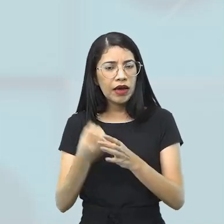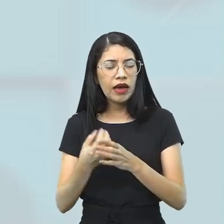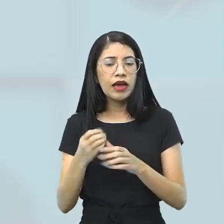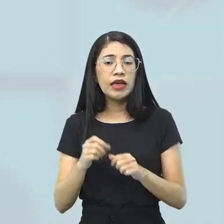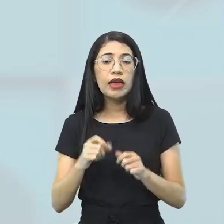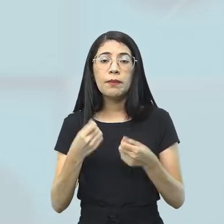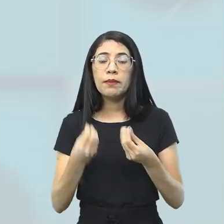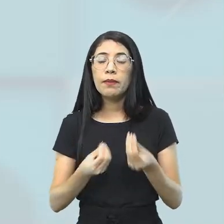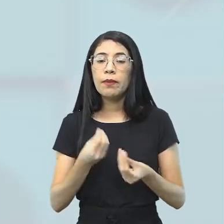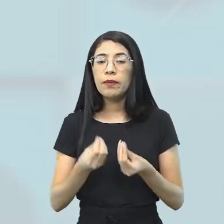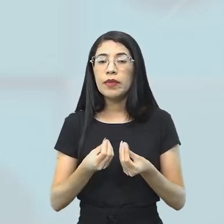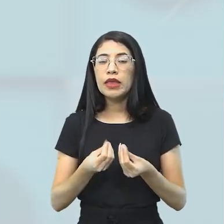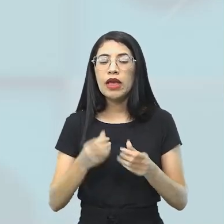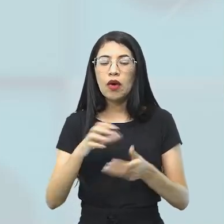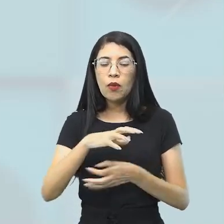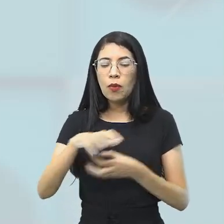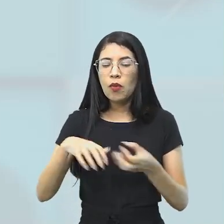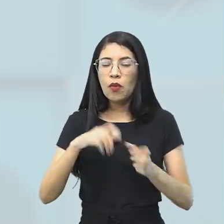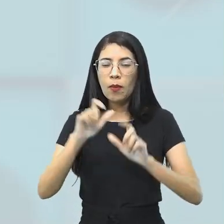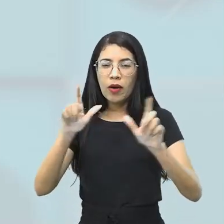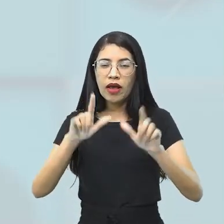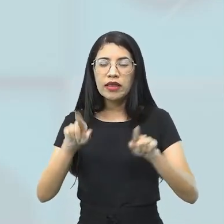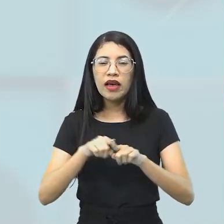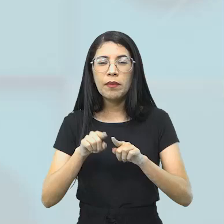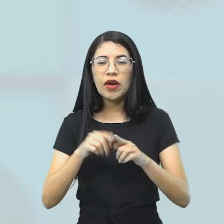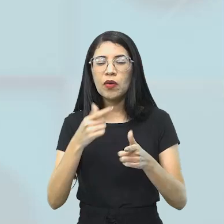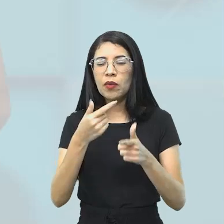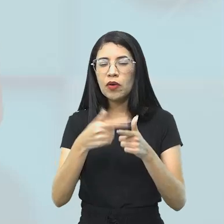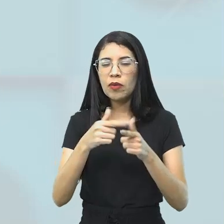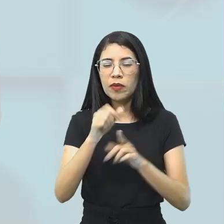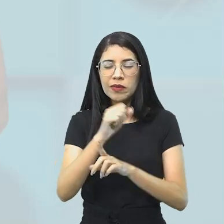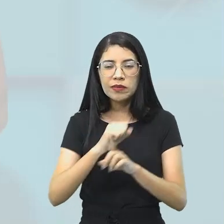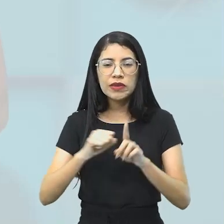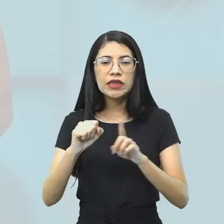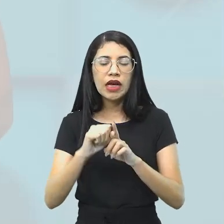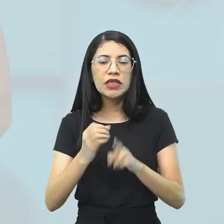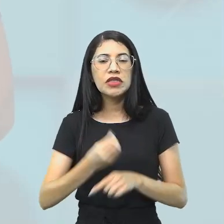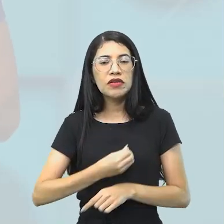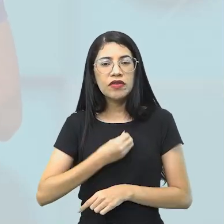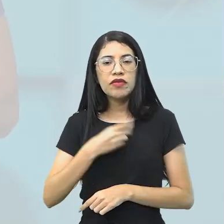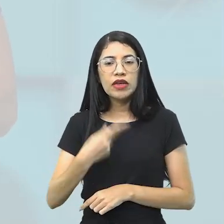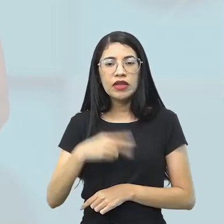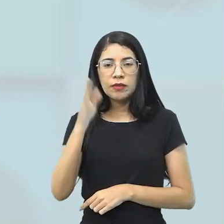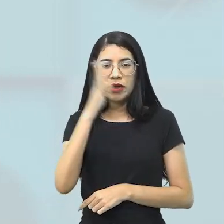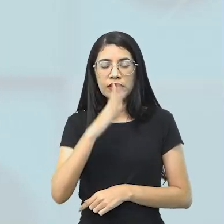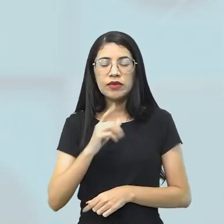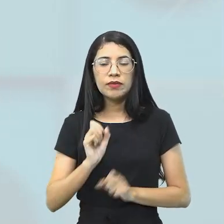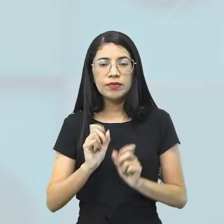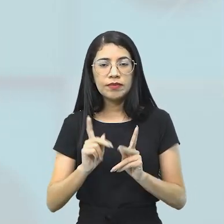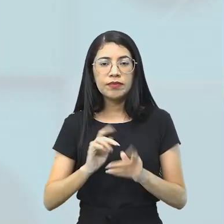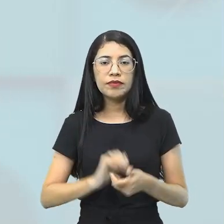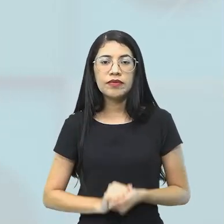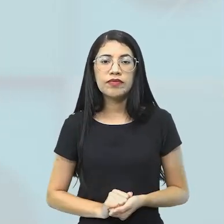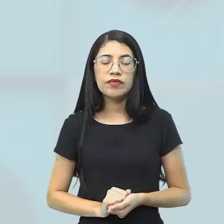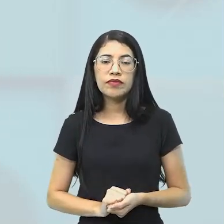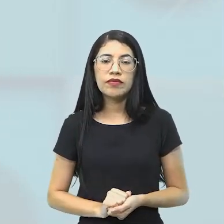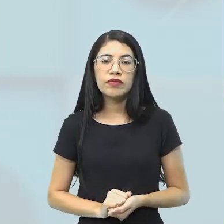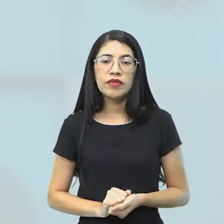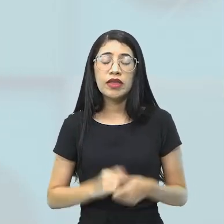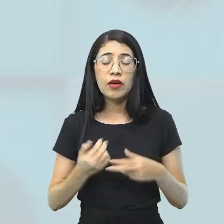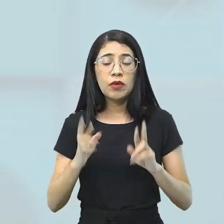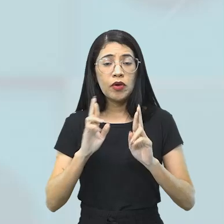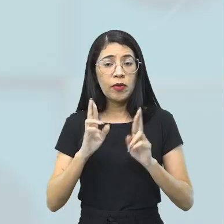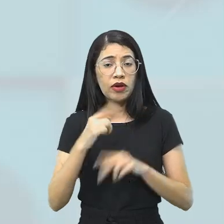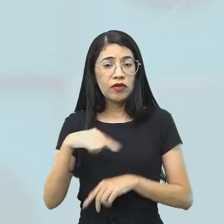a questão do protesto, das questões sociais que o nosso povo vive bastante isso. Certo, gente? Então, eu